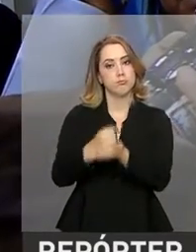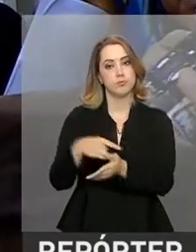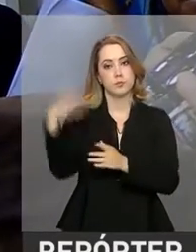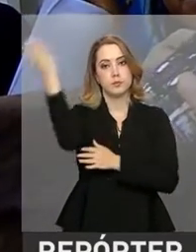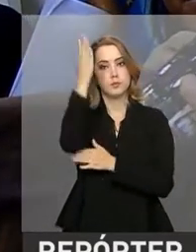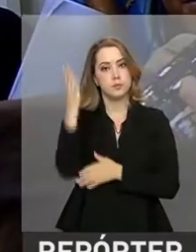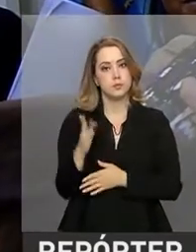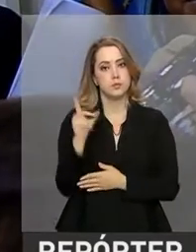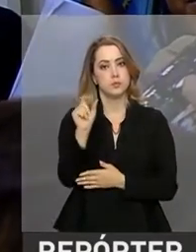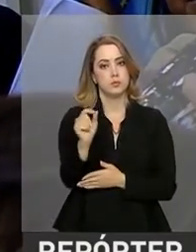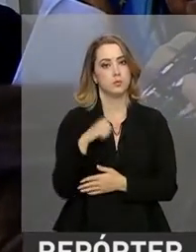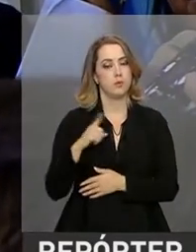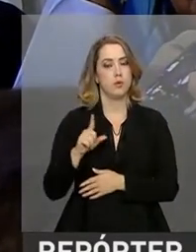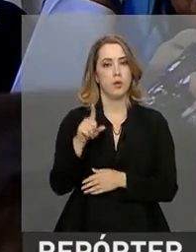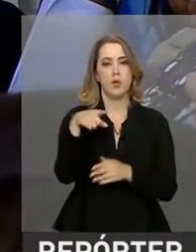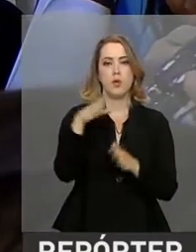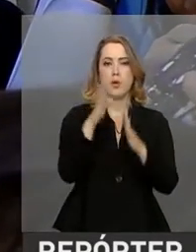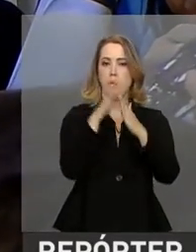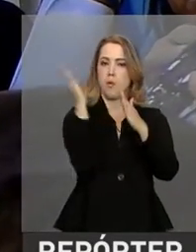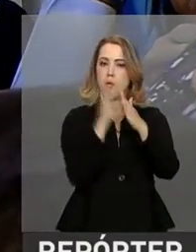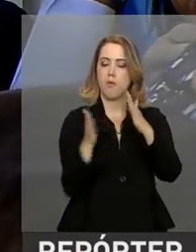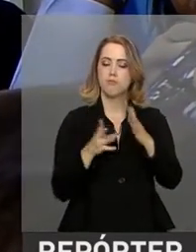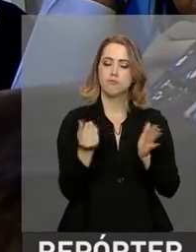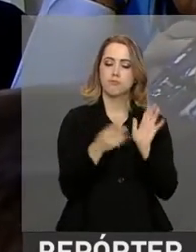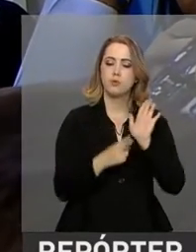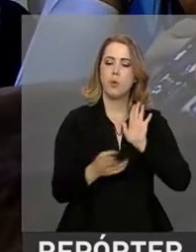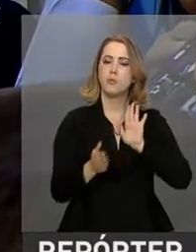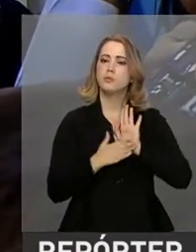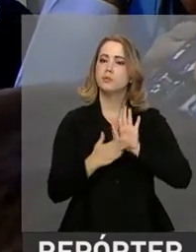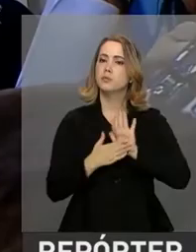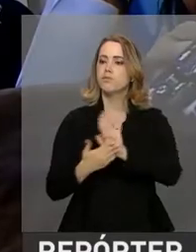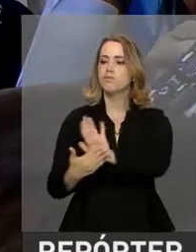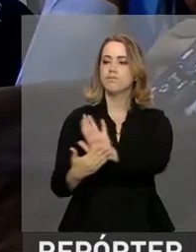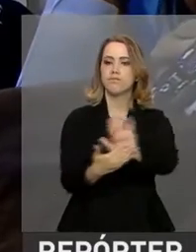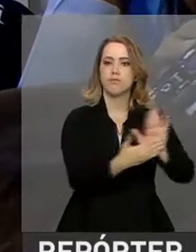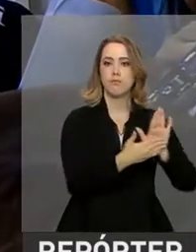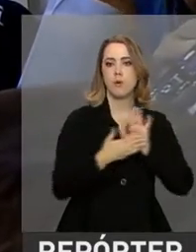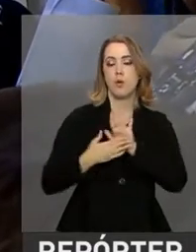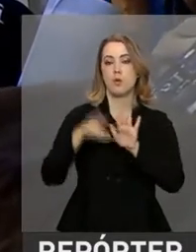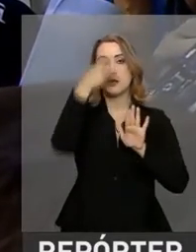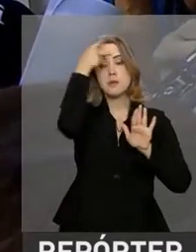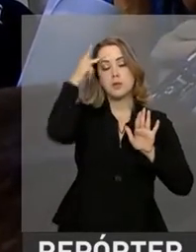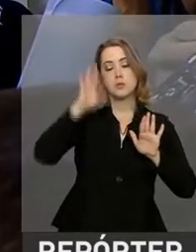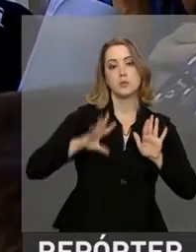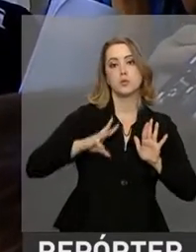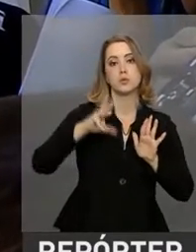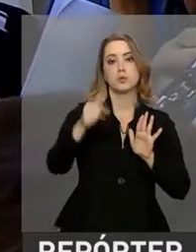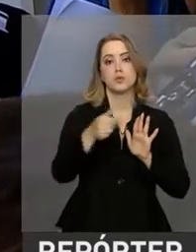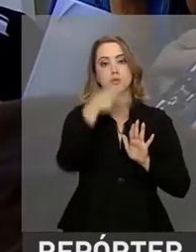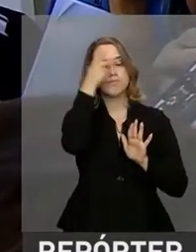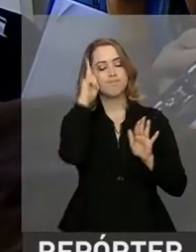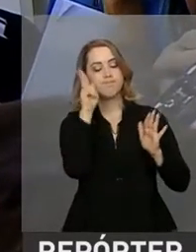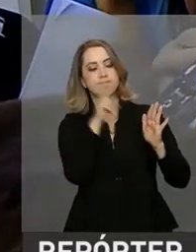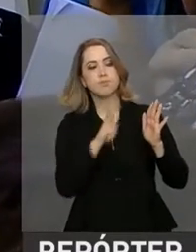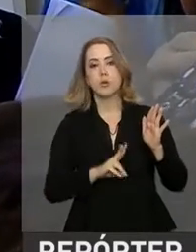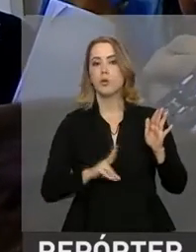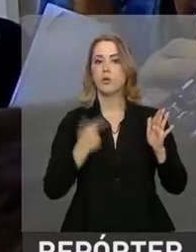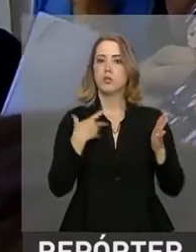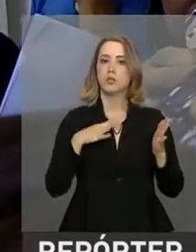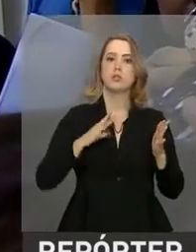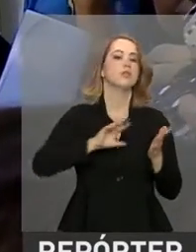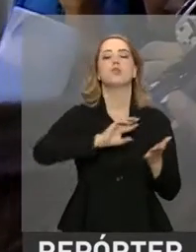participação singularíssimo o Brasil conseguiu se mostrar por inteiro por aqueles que lá passaram e foram muitos e muitos e muitos